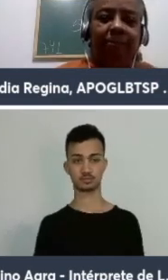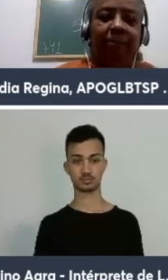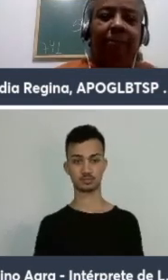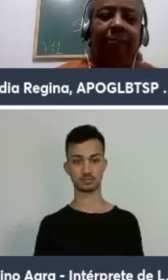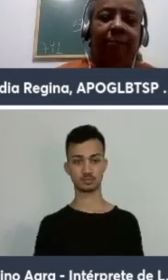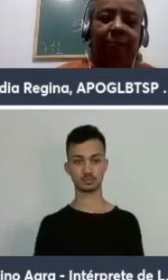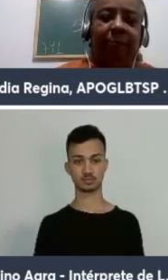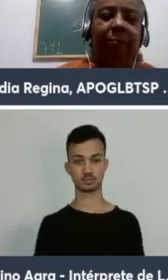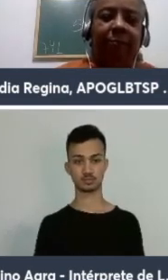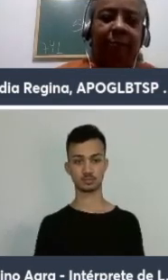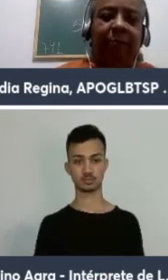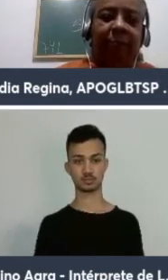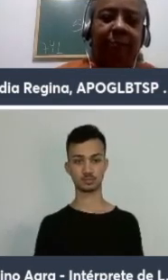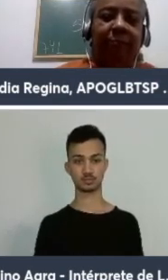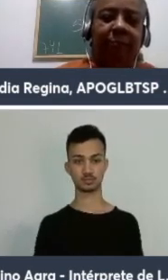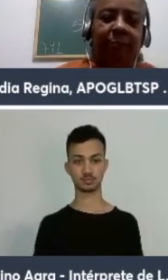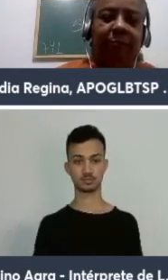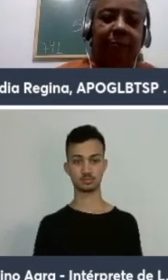testemunho